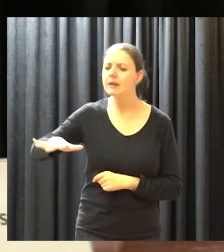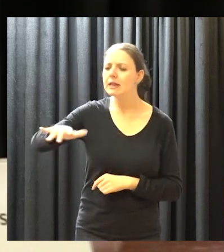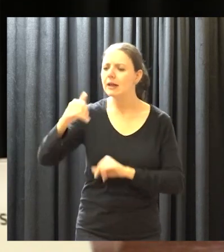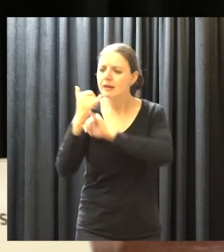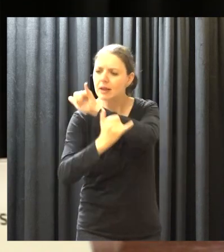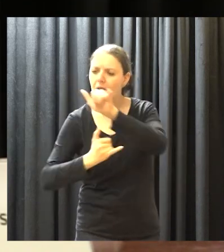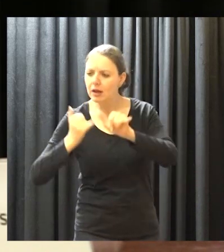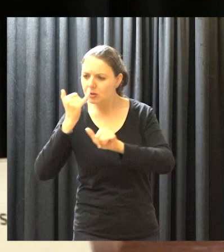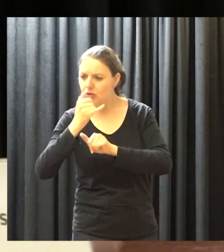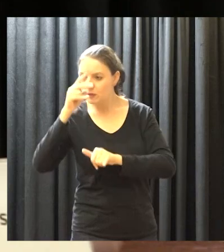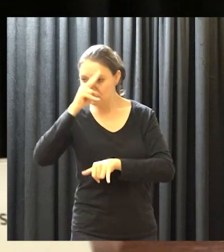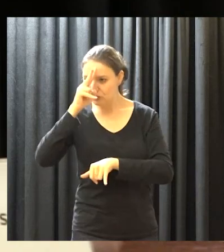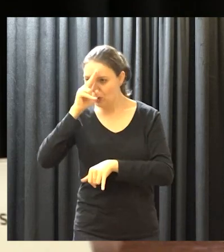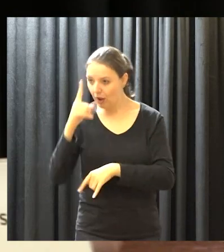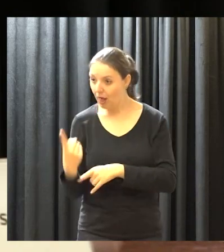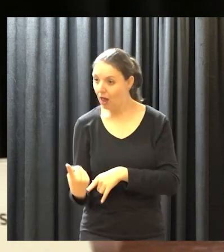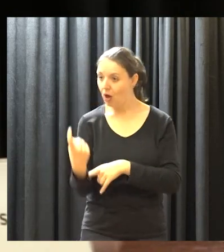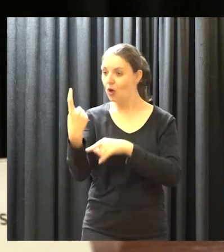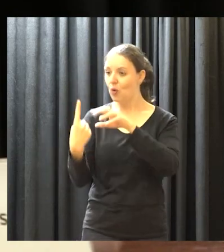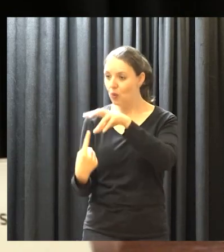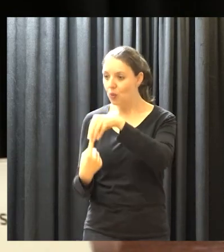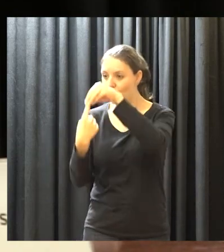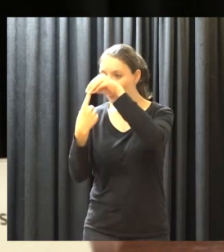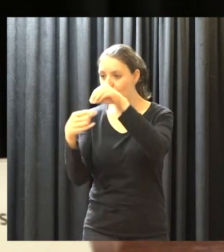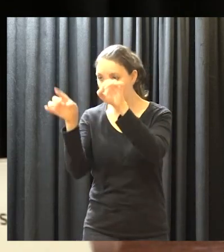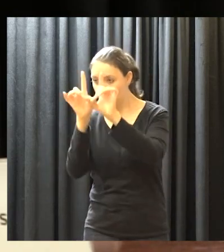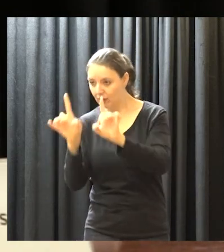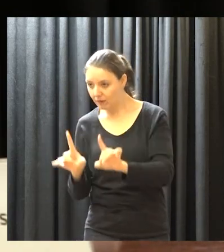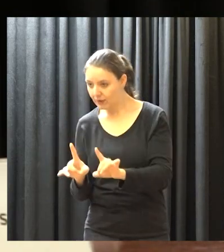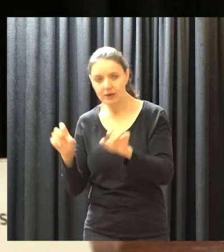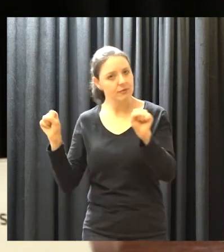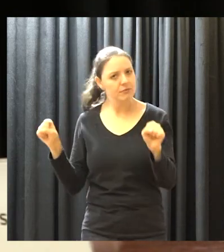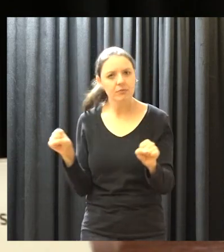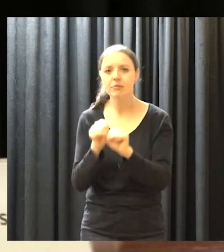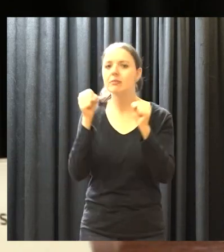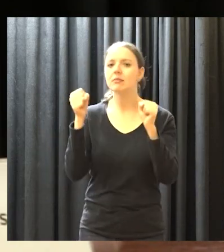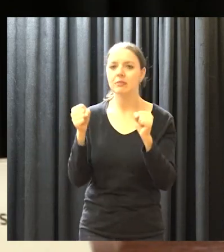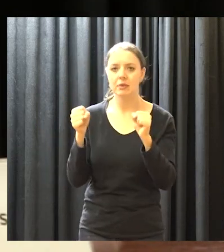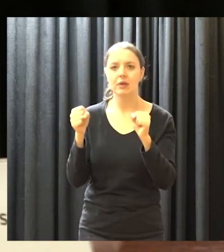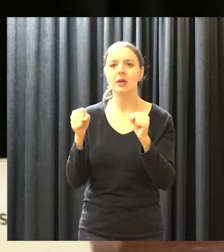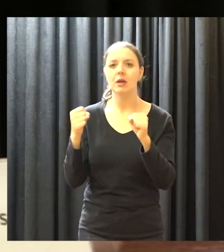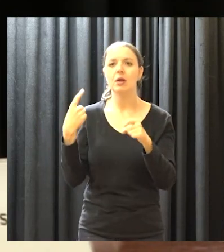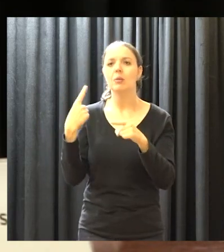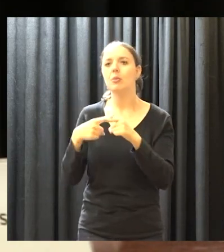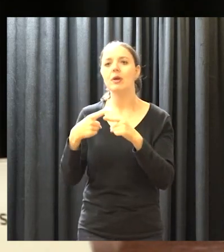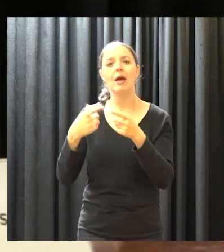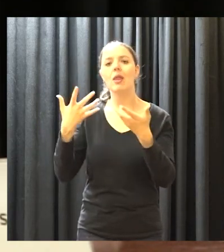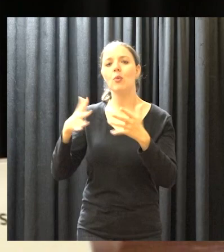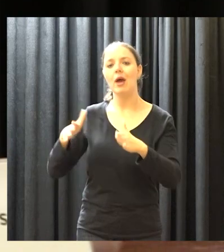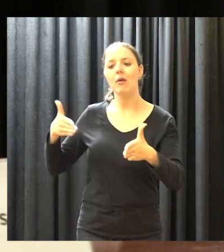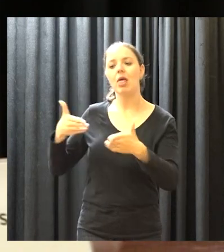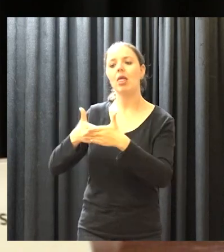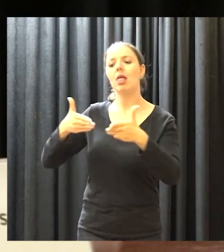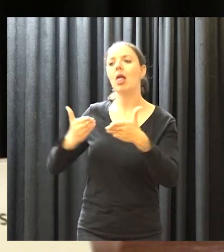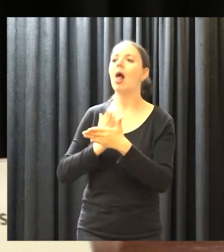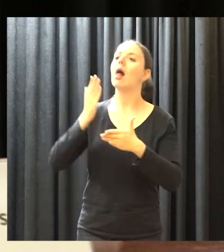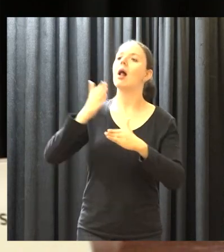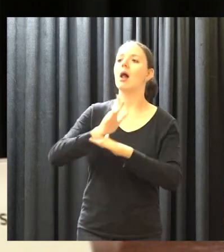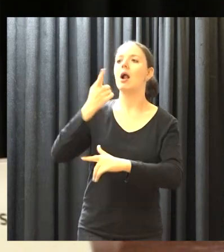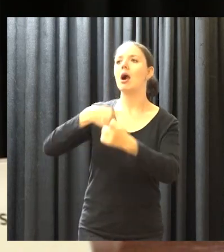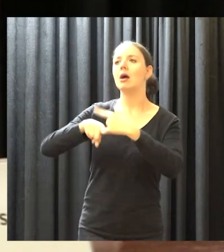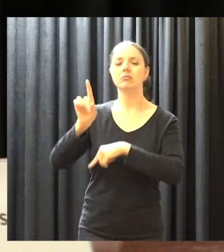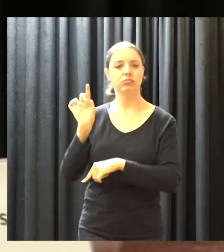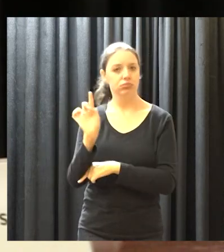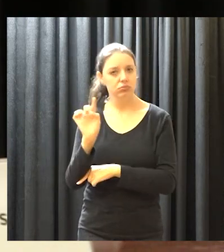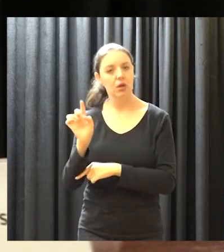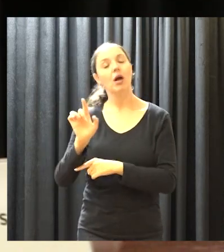história única e reificada da deficiência, sem cair na narrativa da superação. Nessa direção, o trabalho da